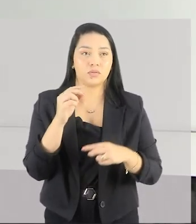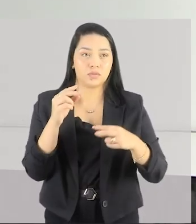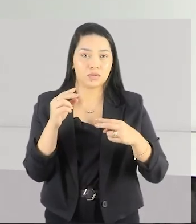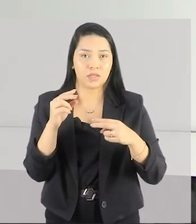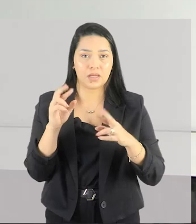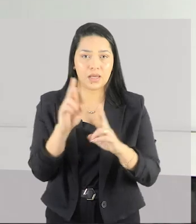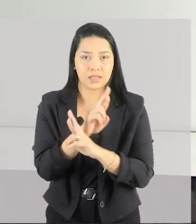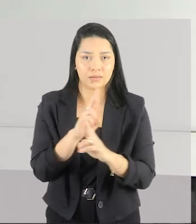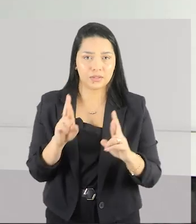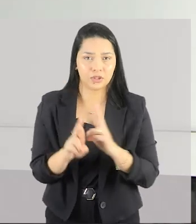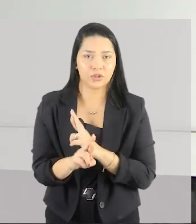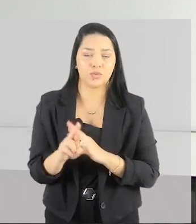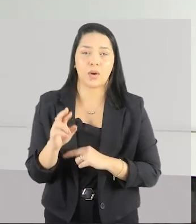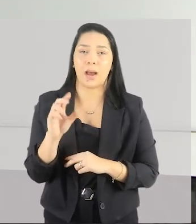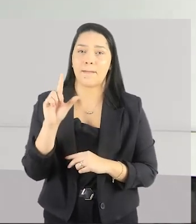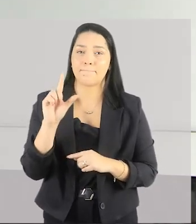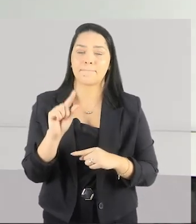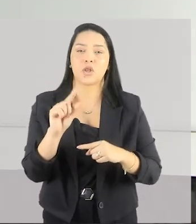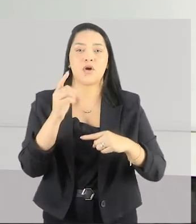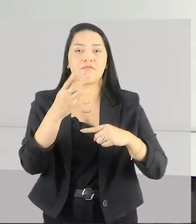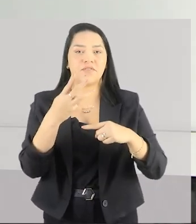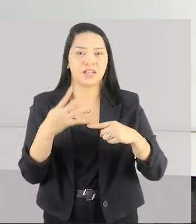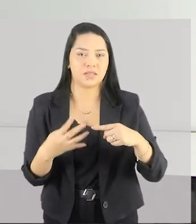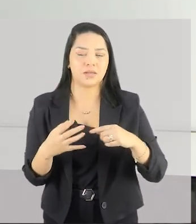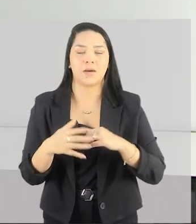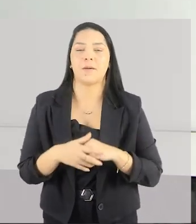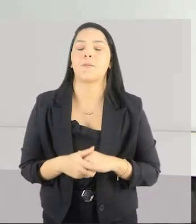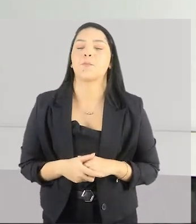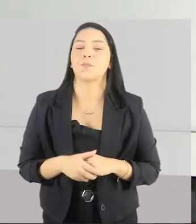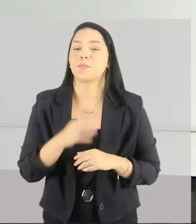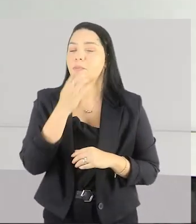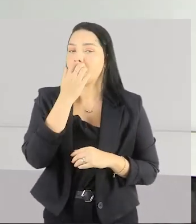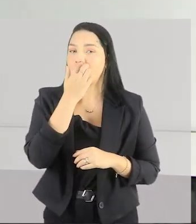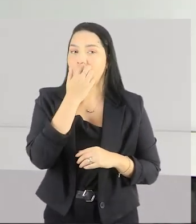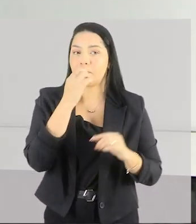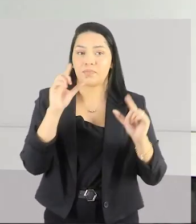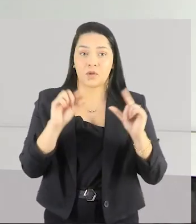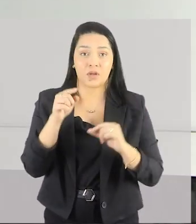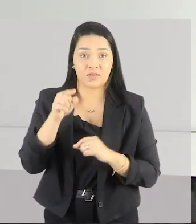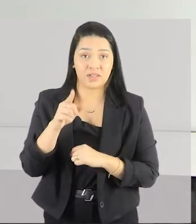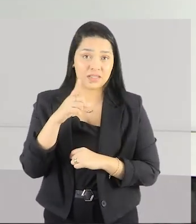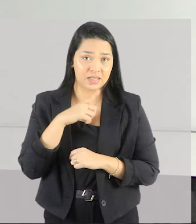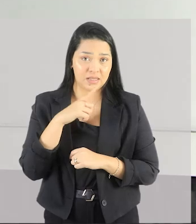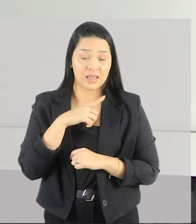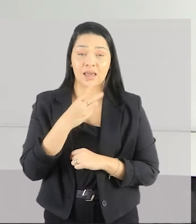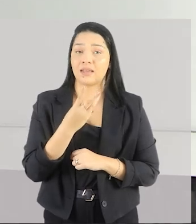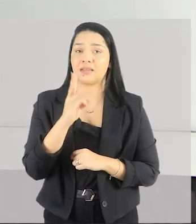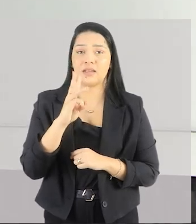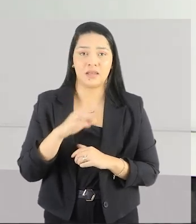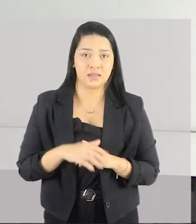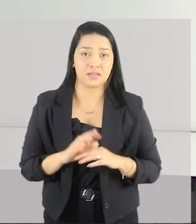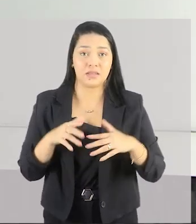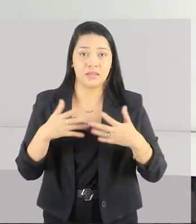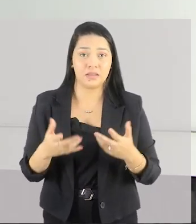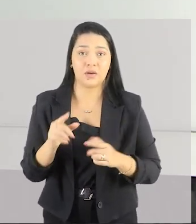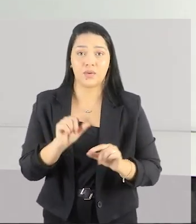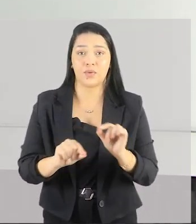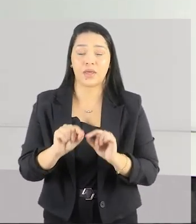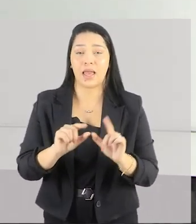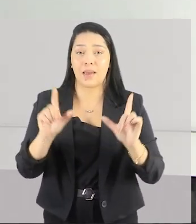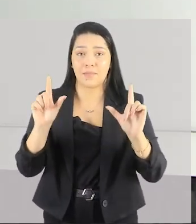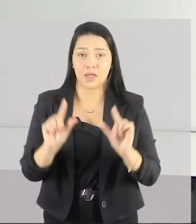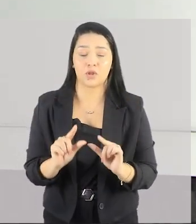será correspondente à menor fração. O menor numerador que você tem aqui é 3. Então, essa é a